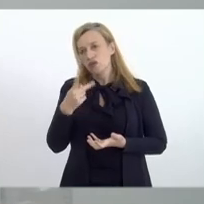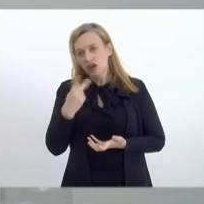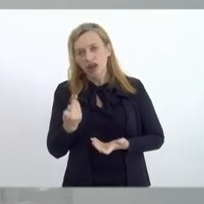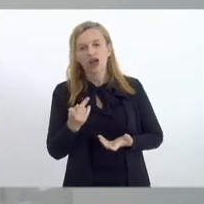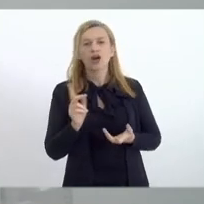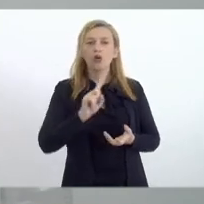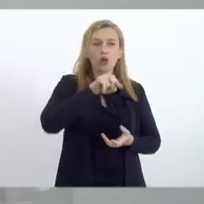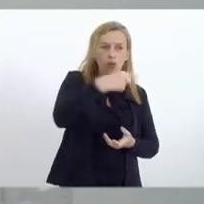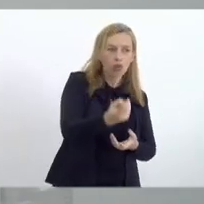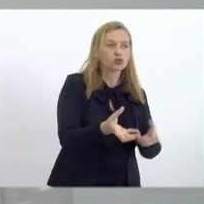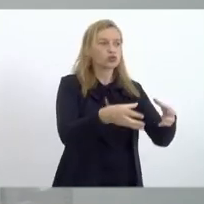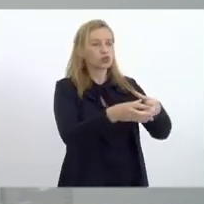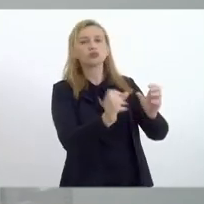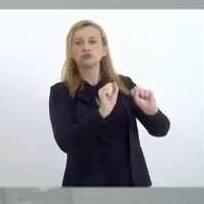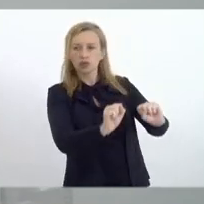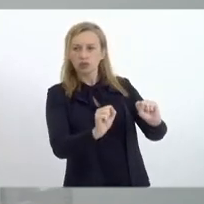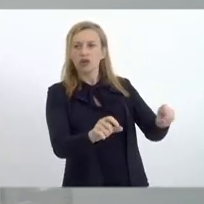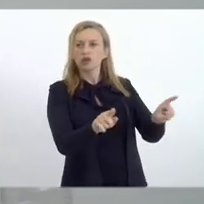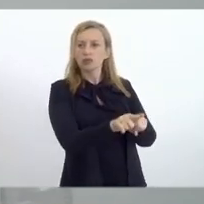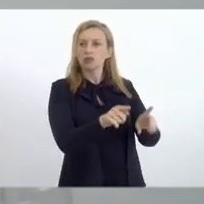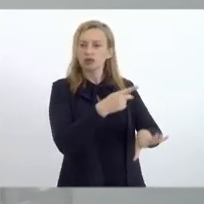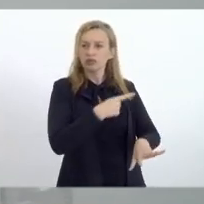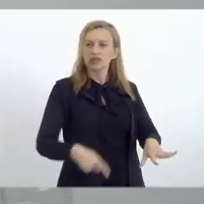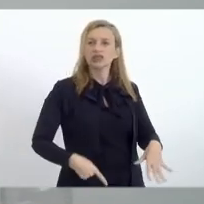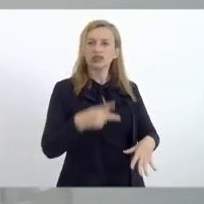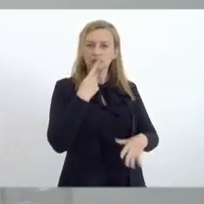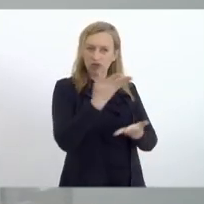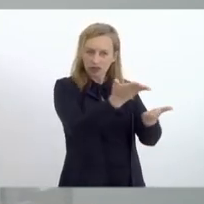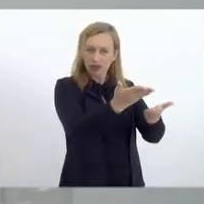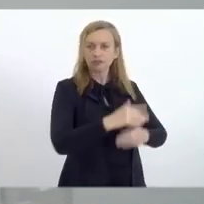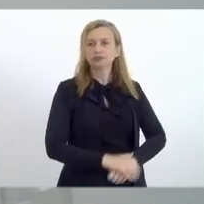as demais carreiras também. Presidente, a palavra é sua, fique à vontade.